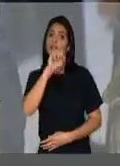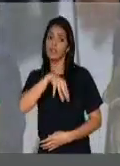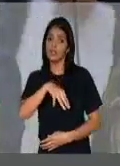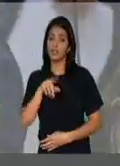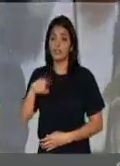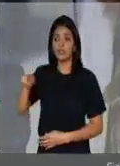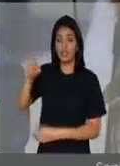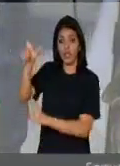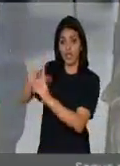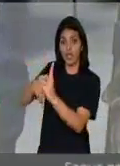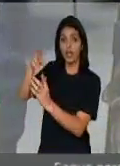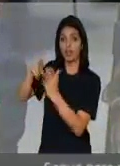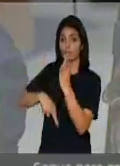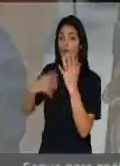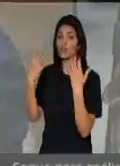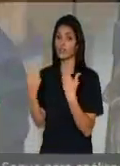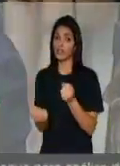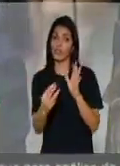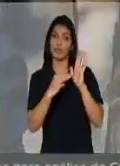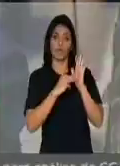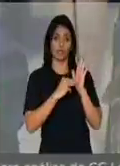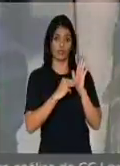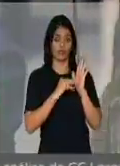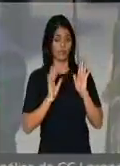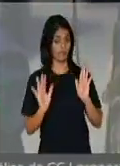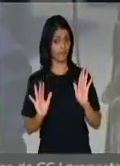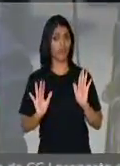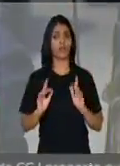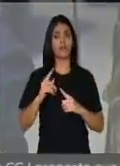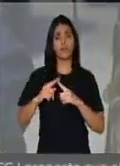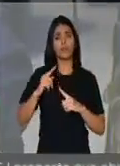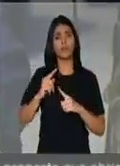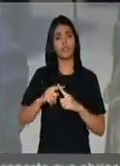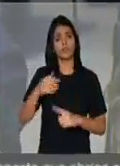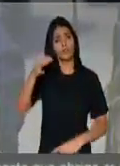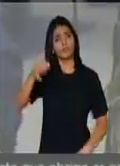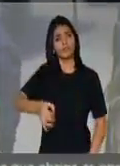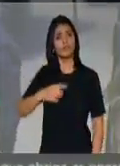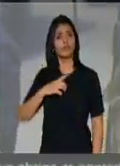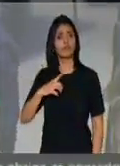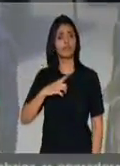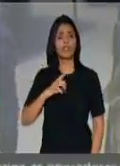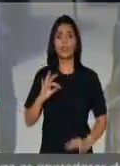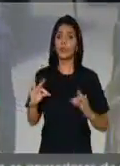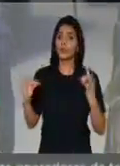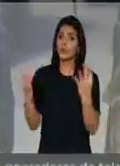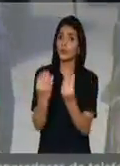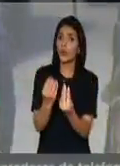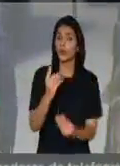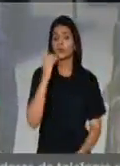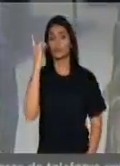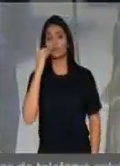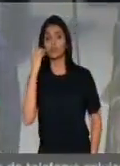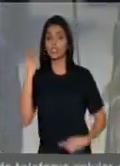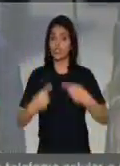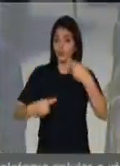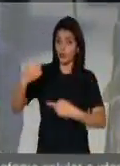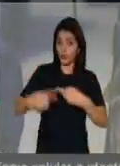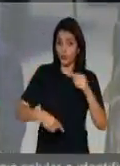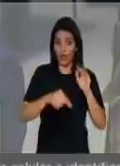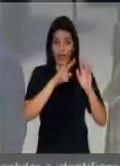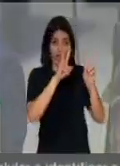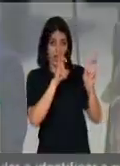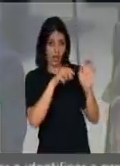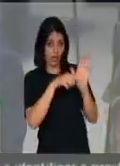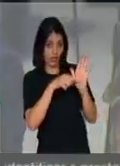de acolhimento dessa proposta, dessa emenda pelo relator. Porque eu tenho certeza aqui que todos os parlamentares que estão discutindo a matéria,